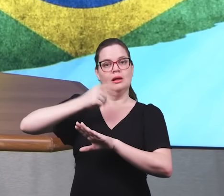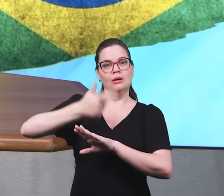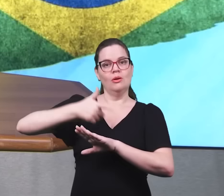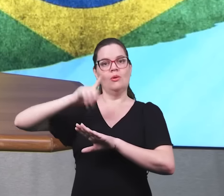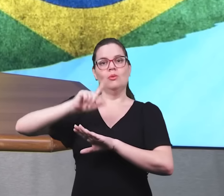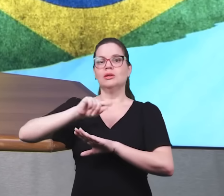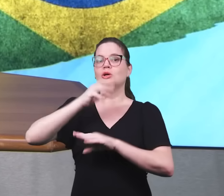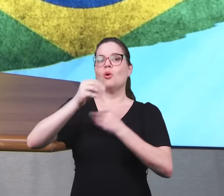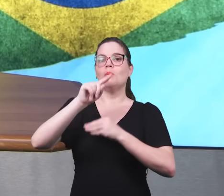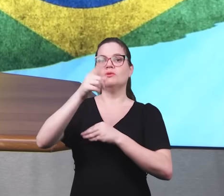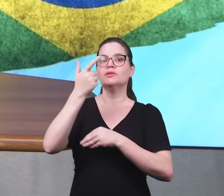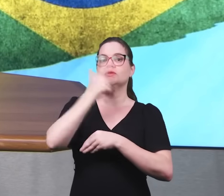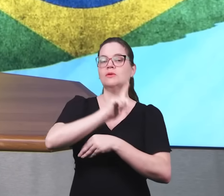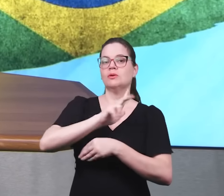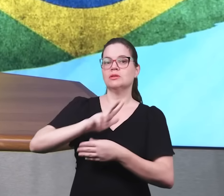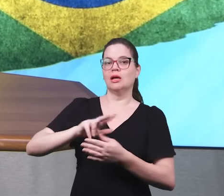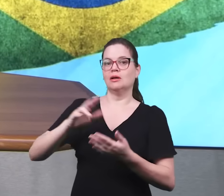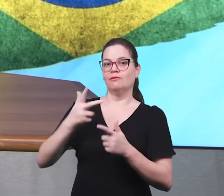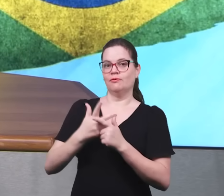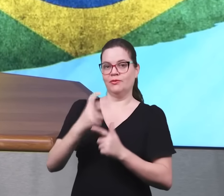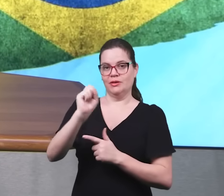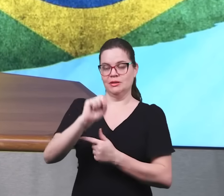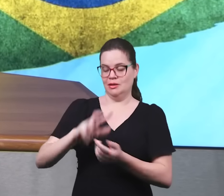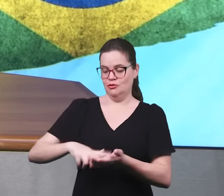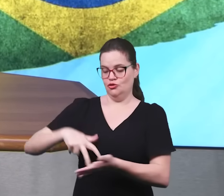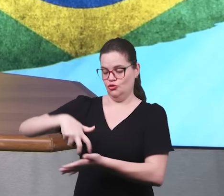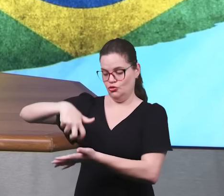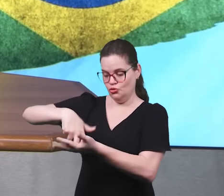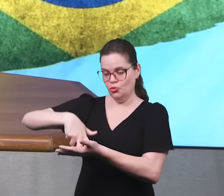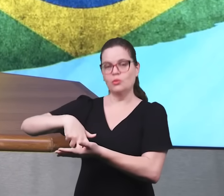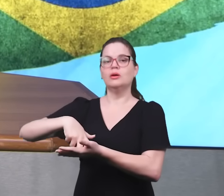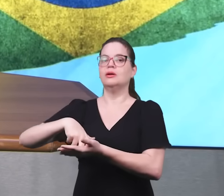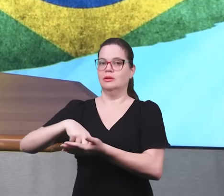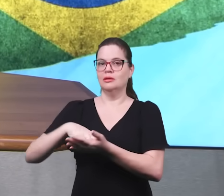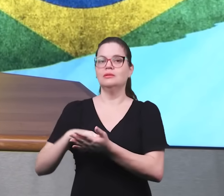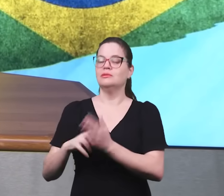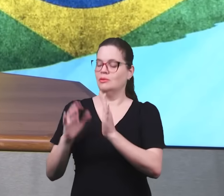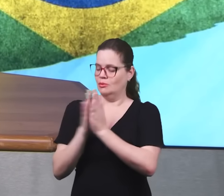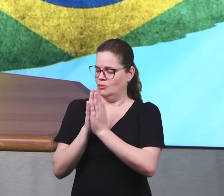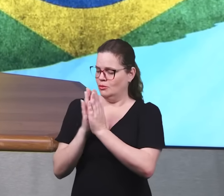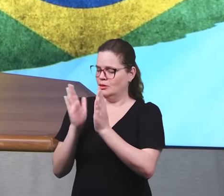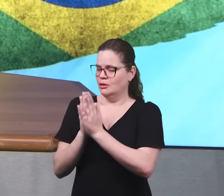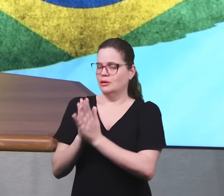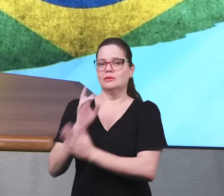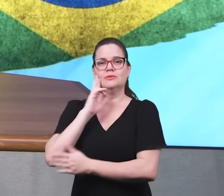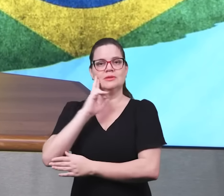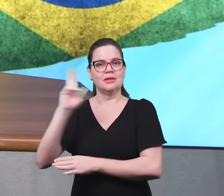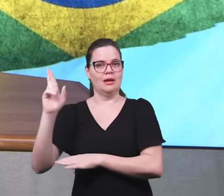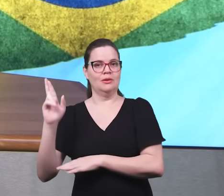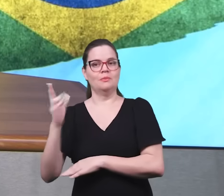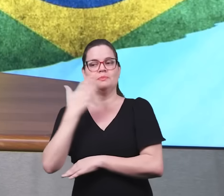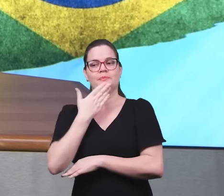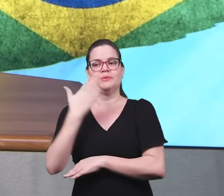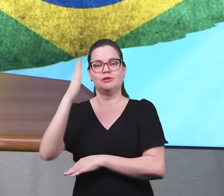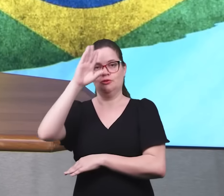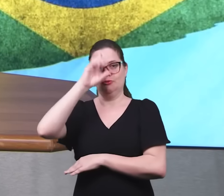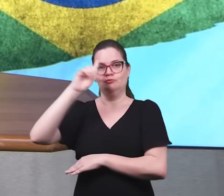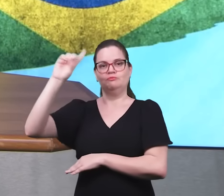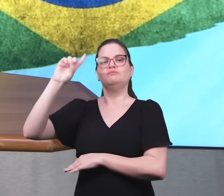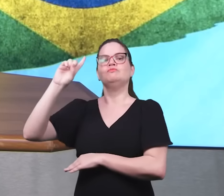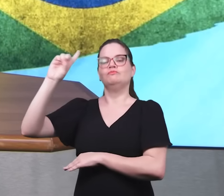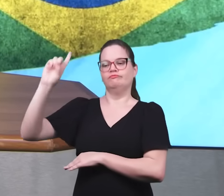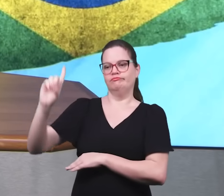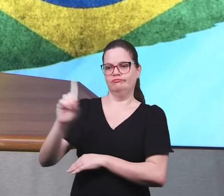luta é estar de joelho aos pés do Senhor. A sua luta é se mover para buscar a face de